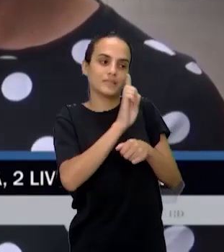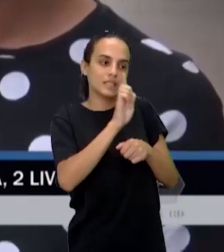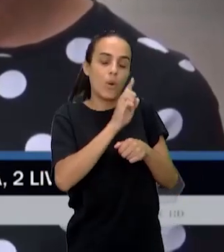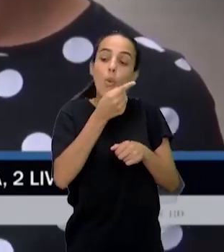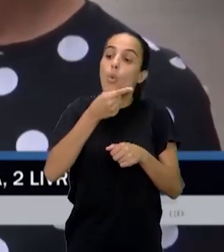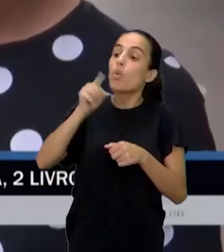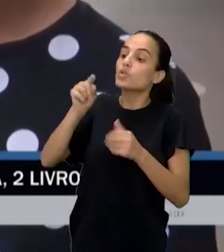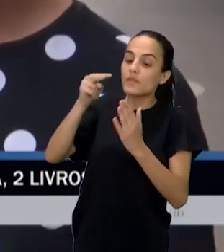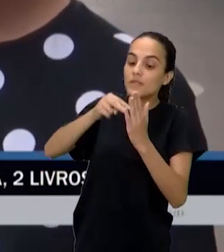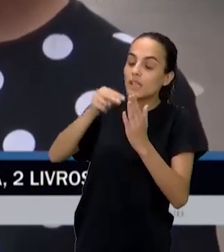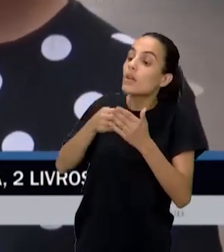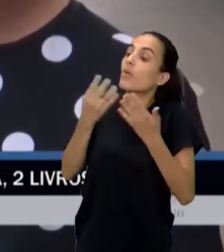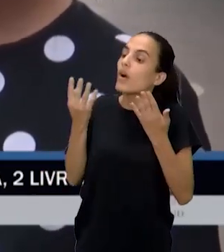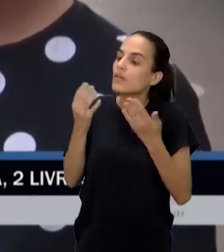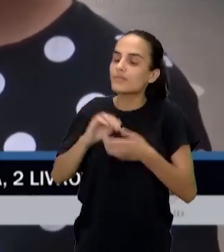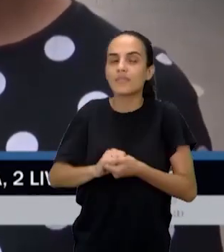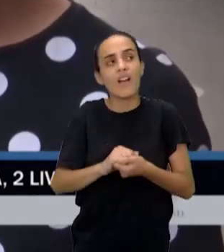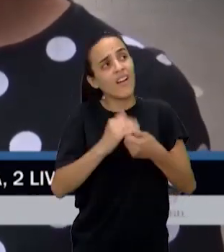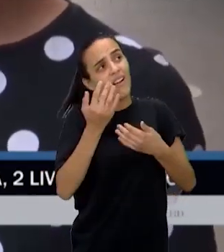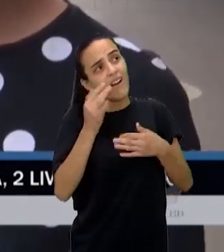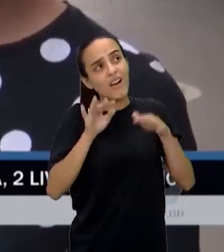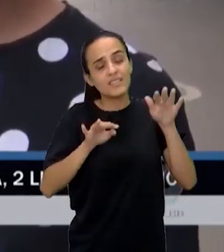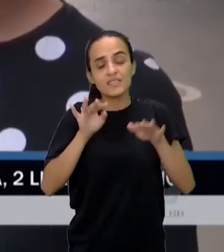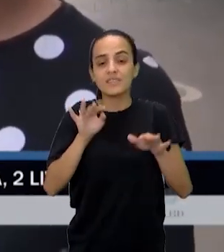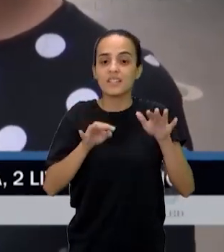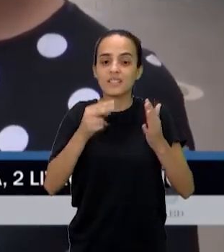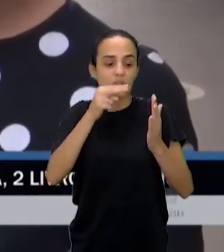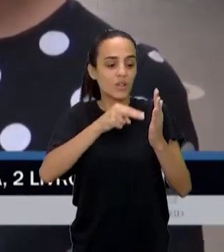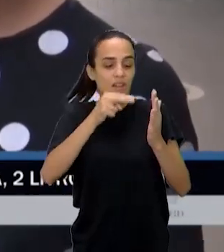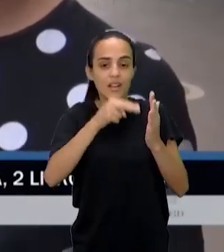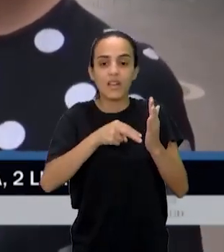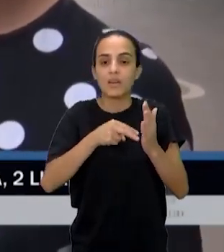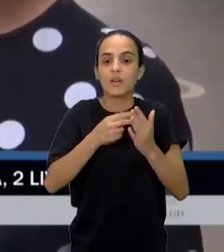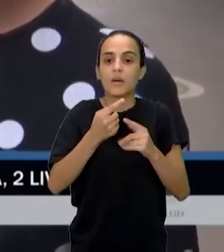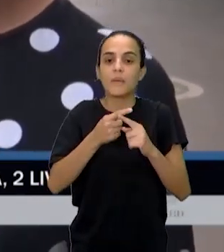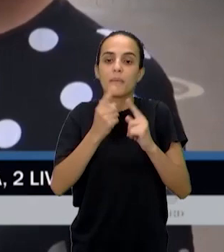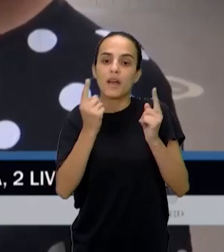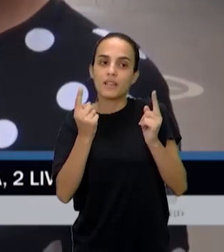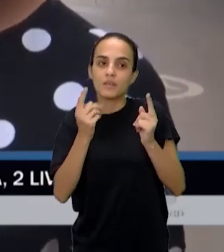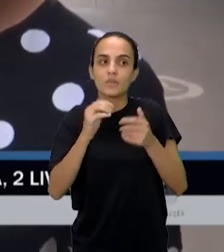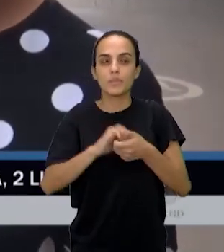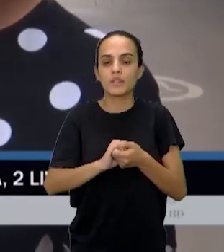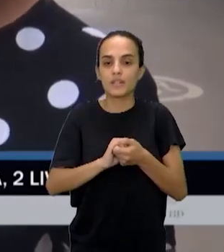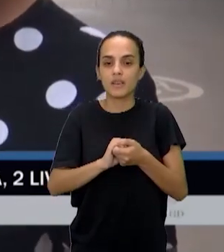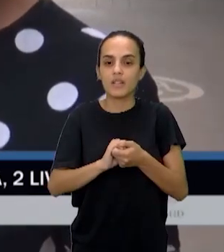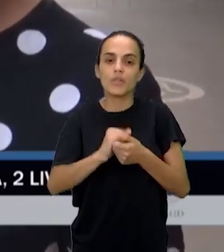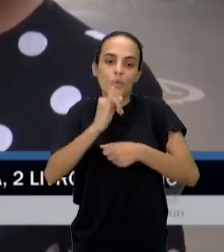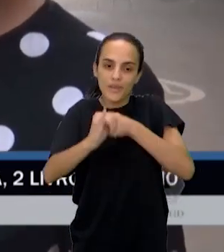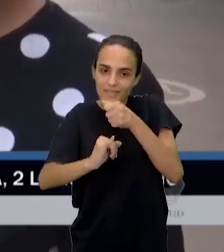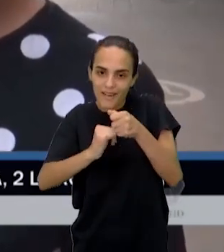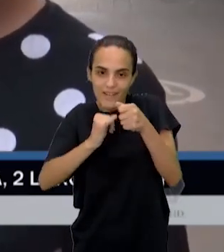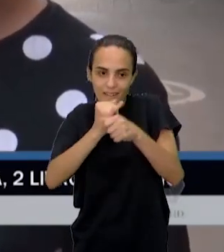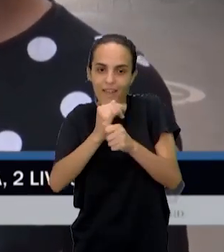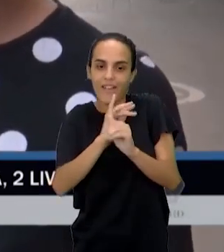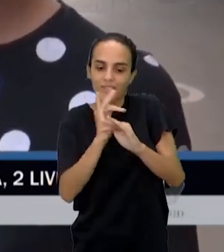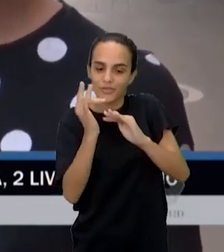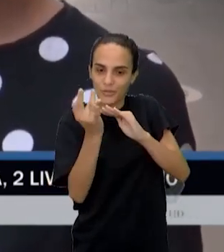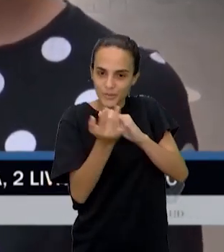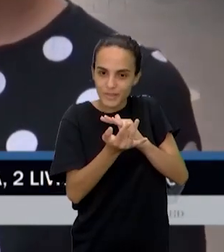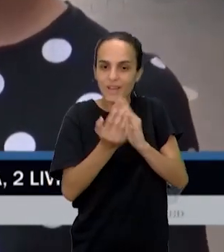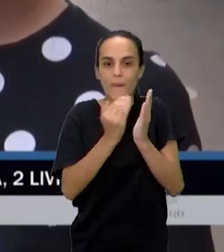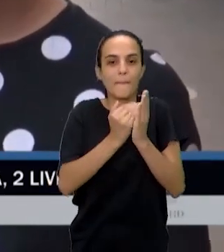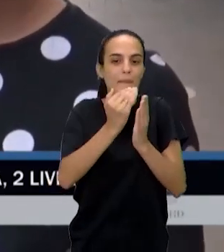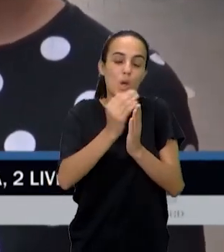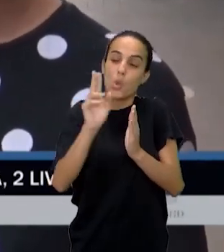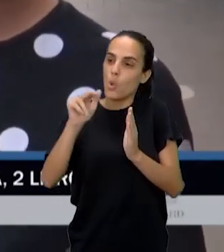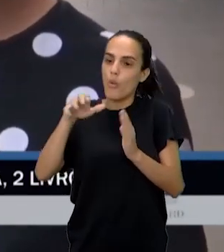última vez que você leu? Olha, geralmente eu leio mais sobre mídia, sobre internet, essas coisas assim, mas